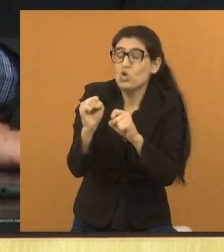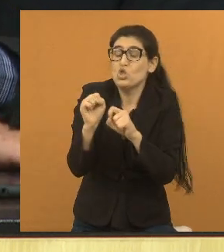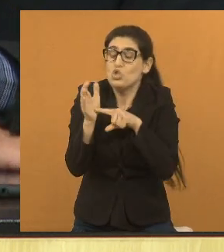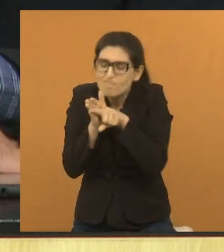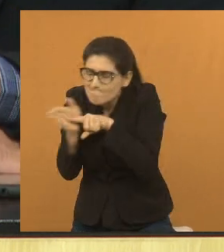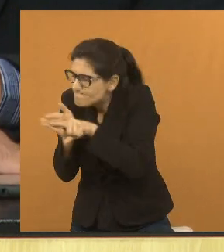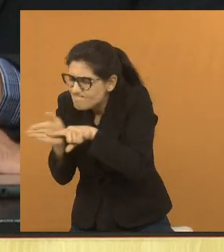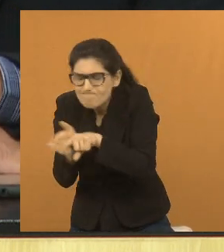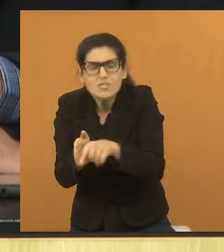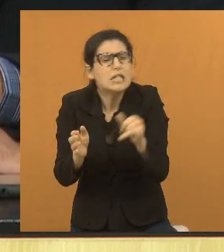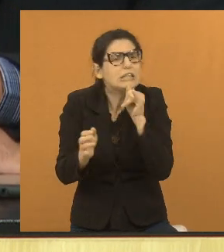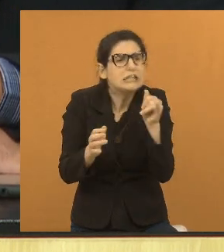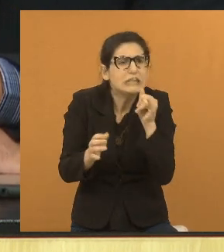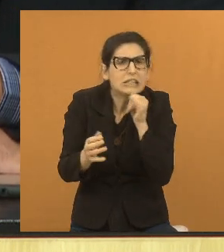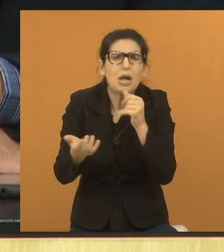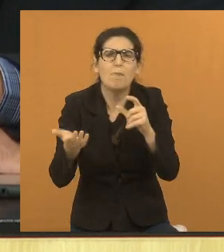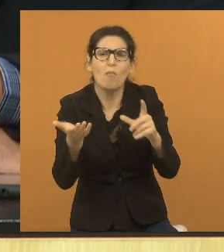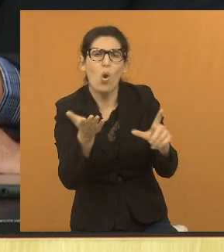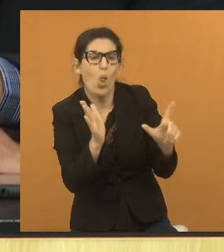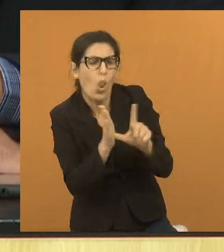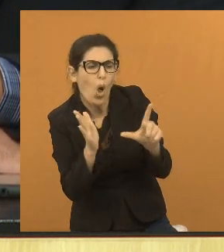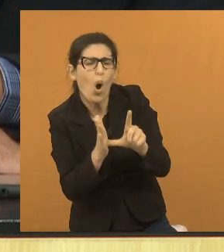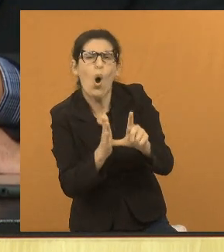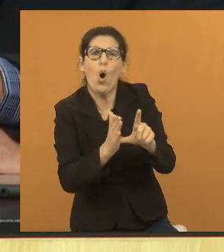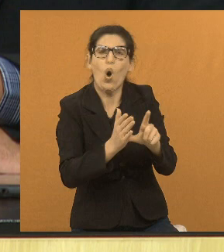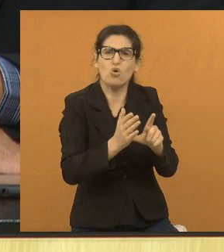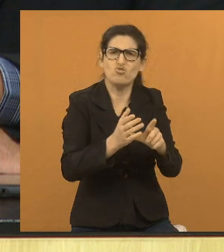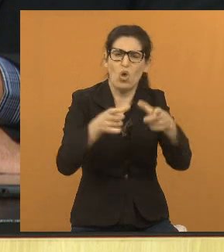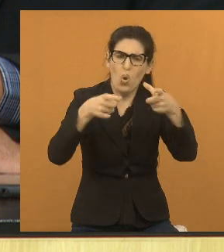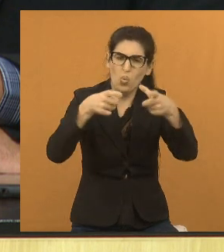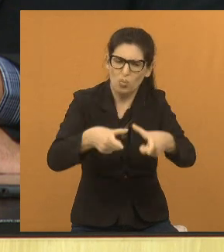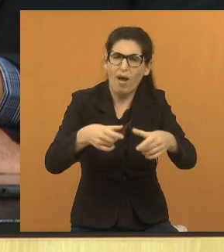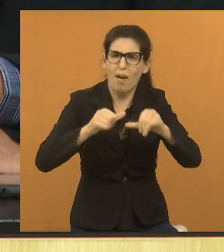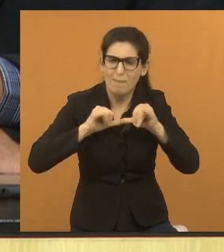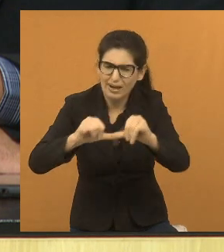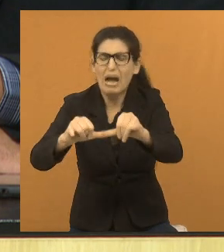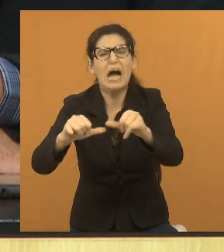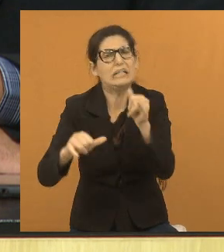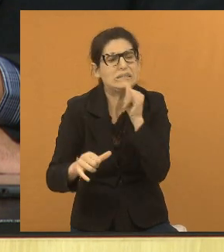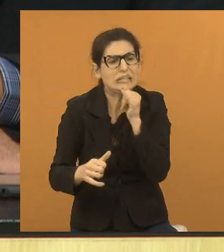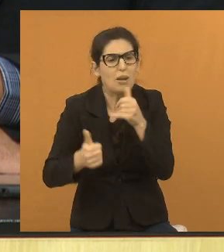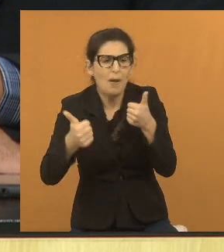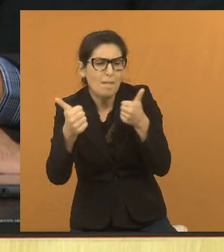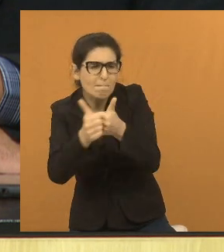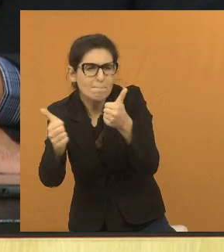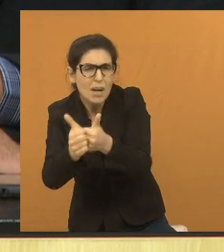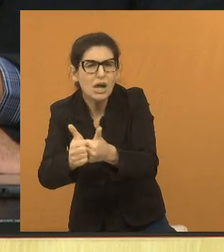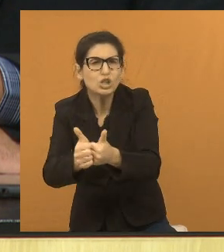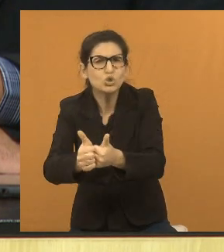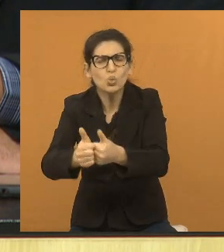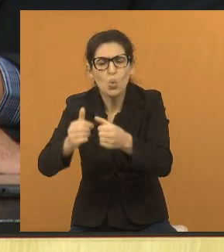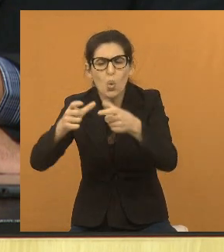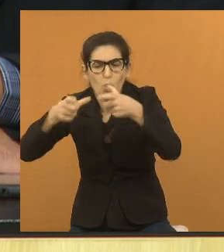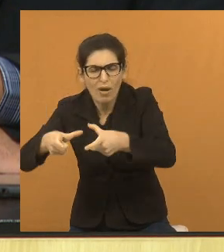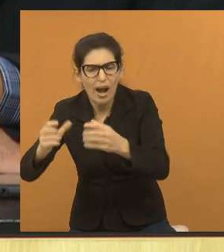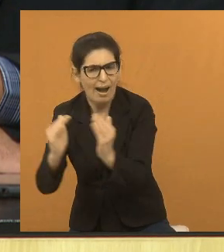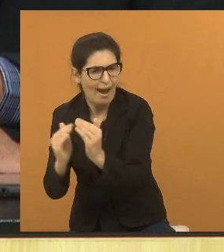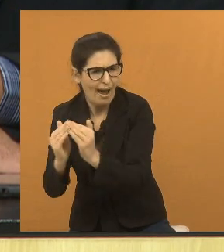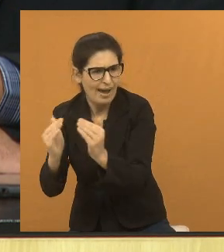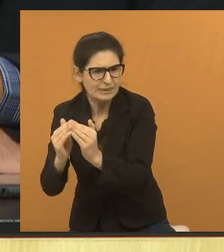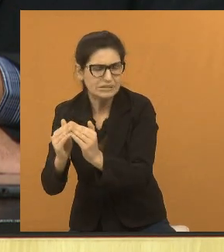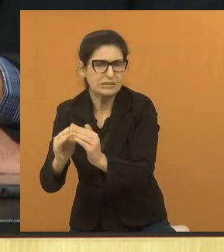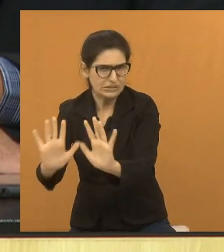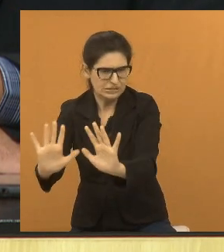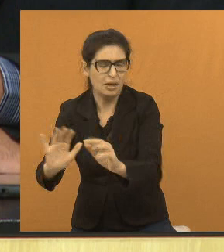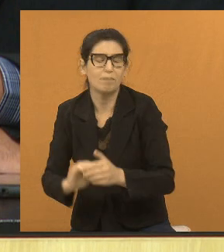se tem um corredor de comércio passando próximo a um loteamento residencial, estritamente residencial, o senhor, junto